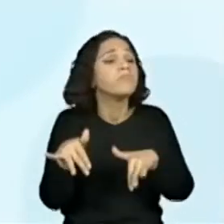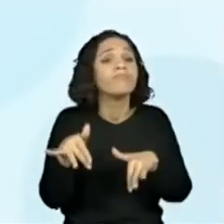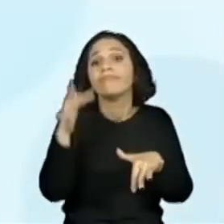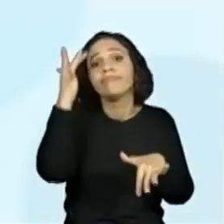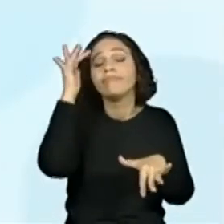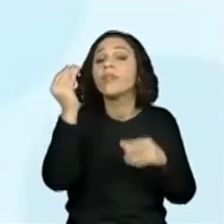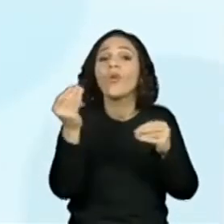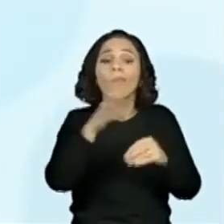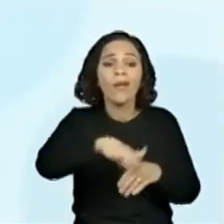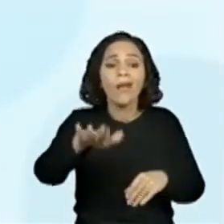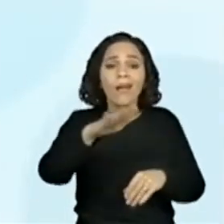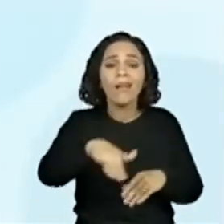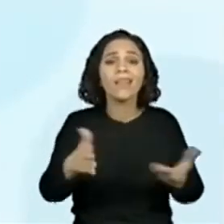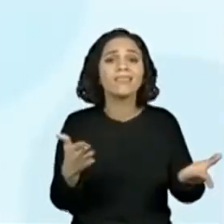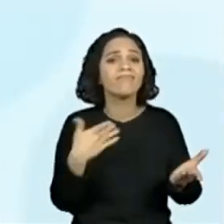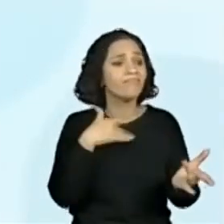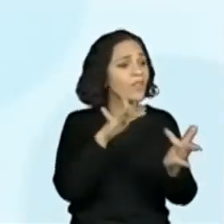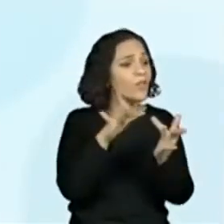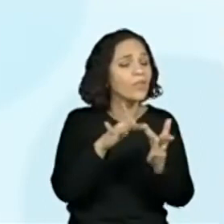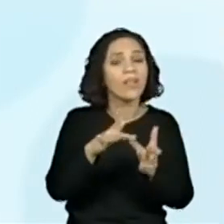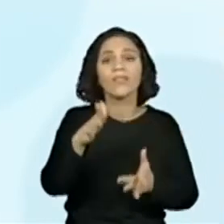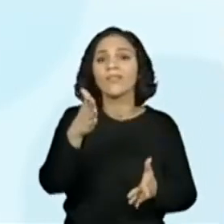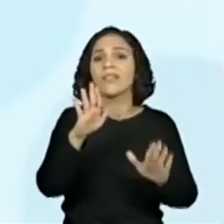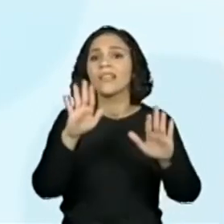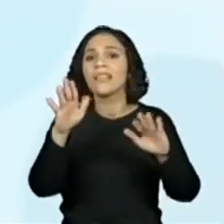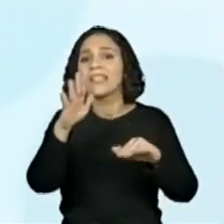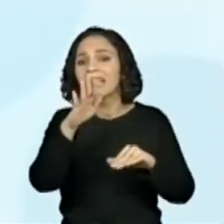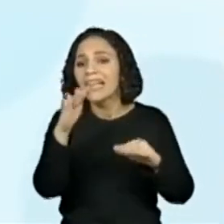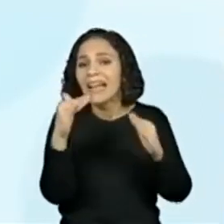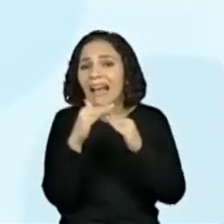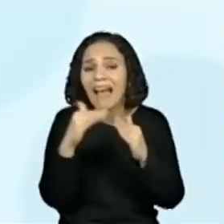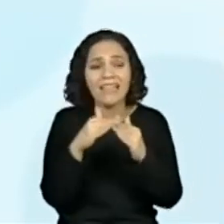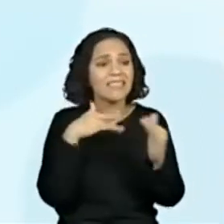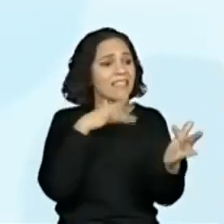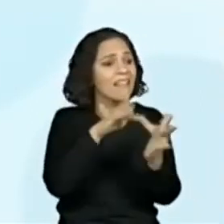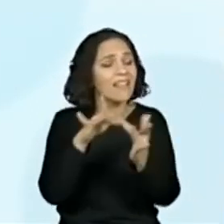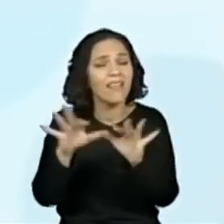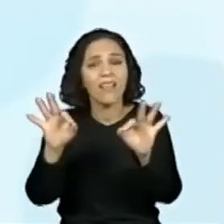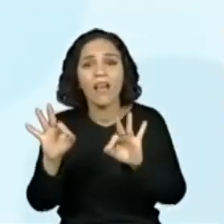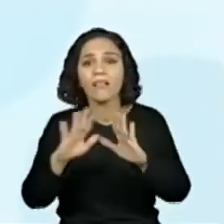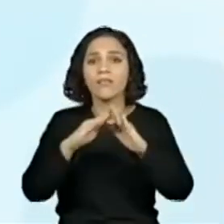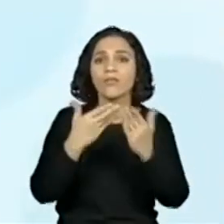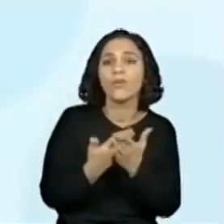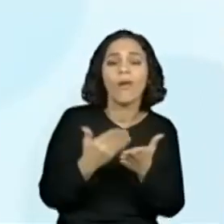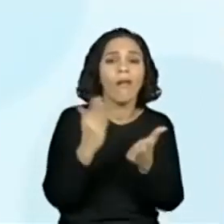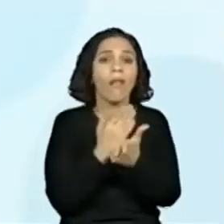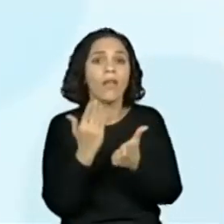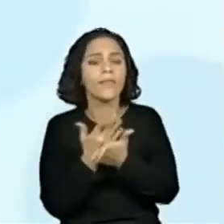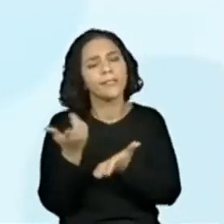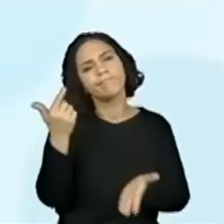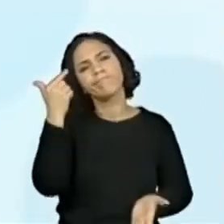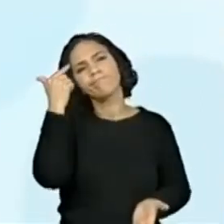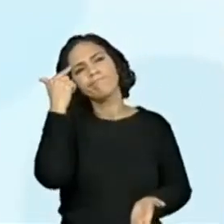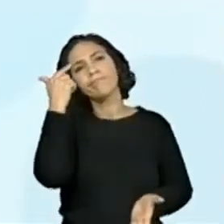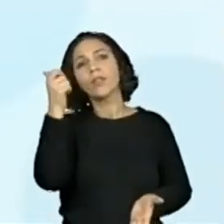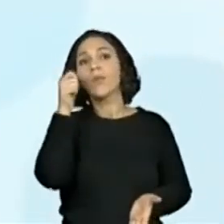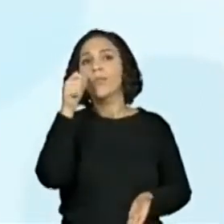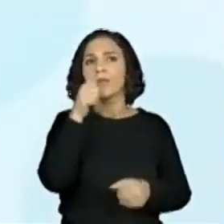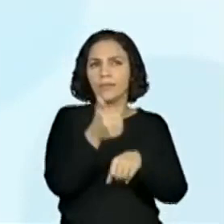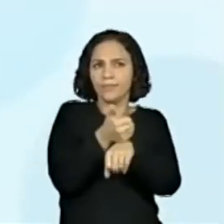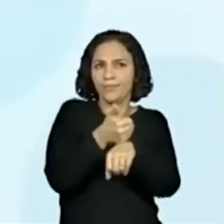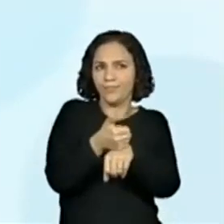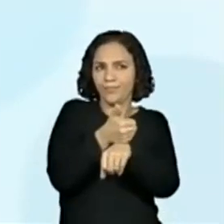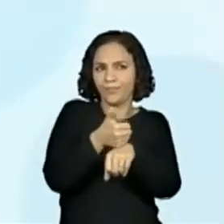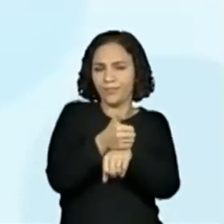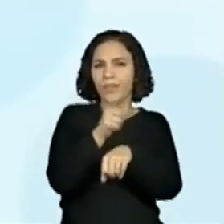em casa longe da escola e dos livros foi pensando nisso que a bibliotecária Kelly